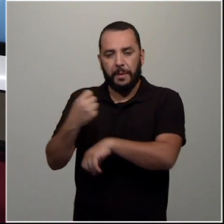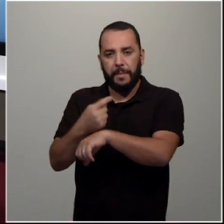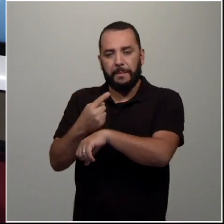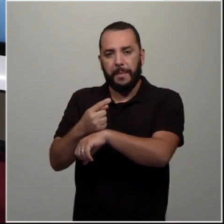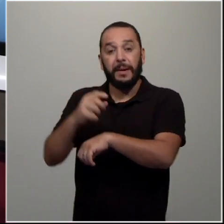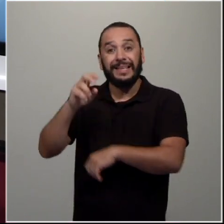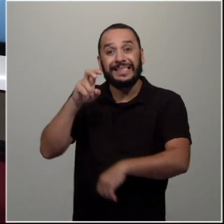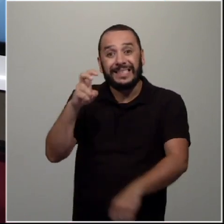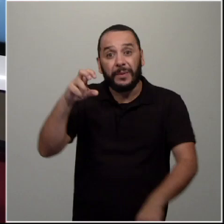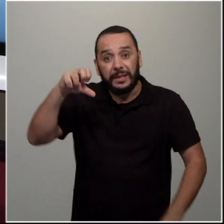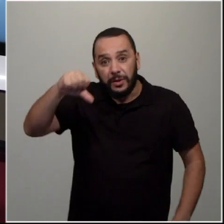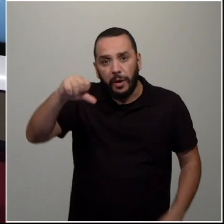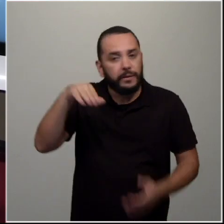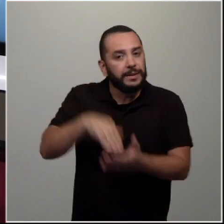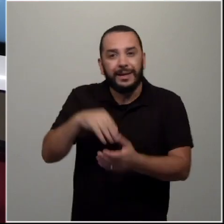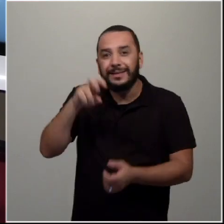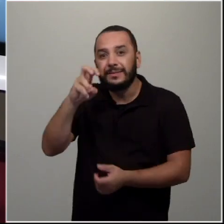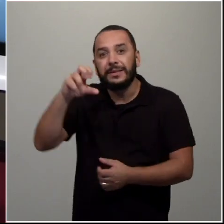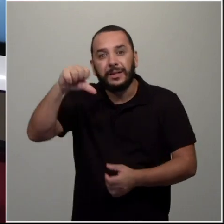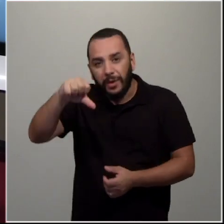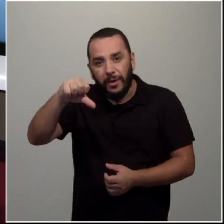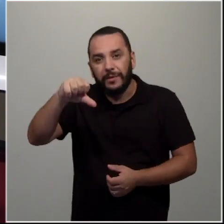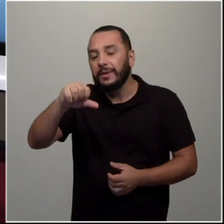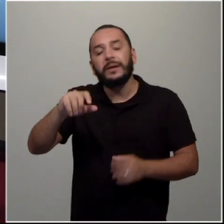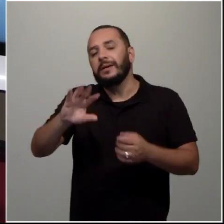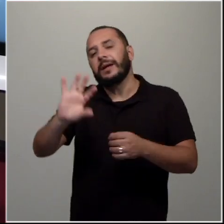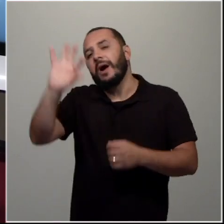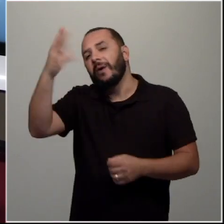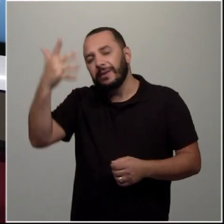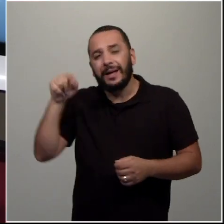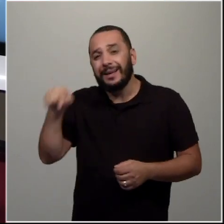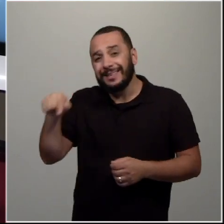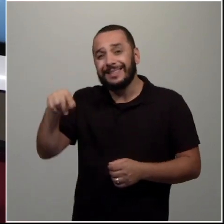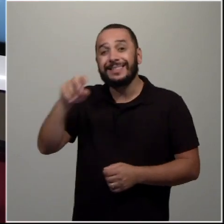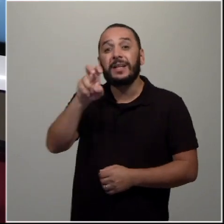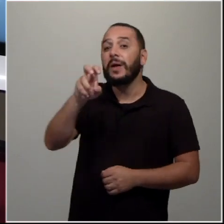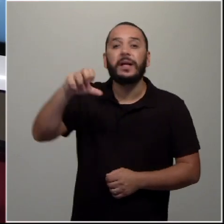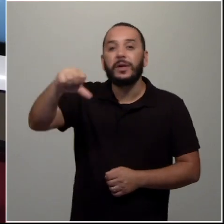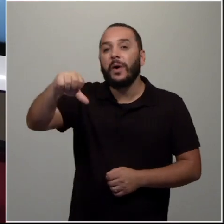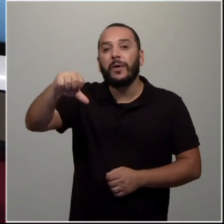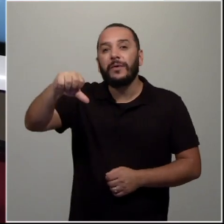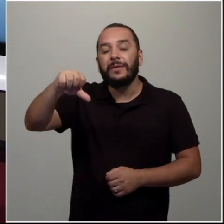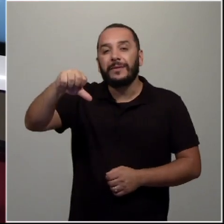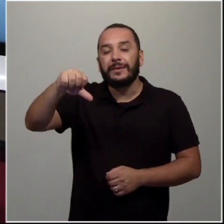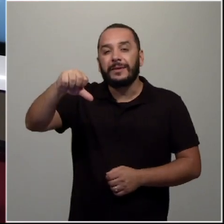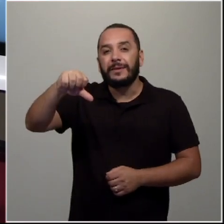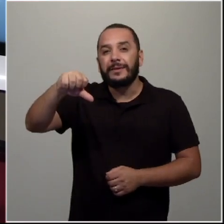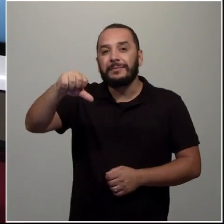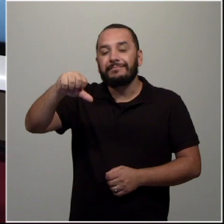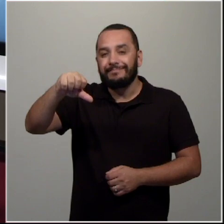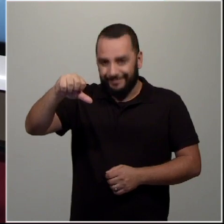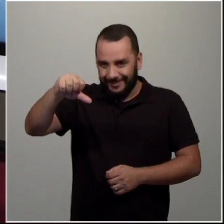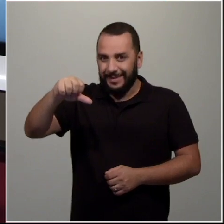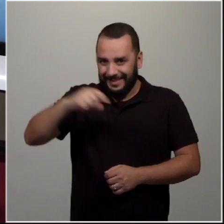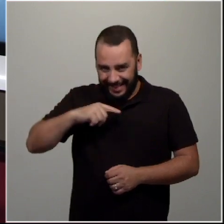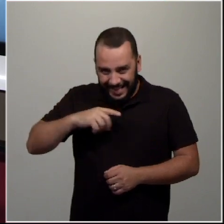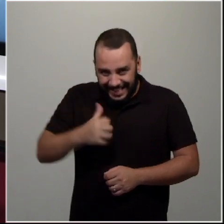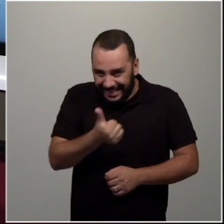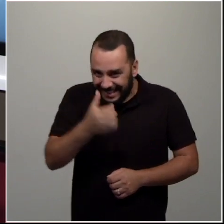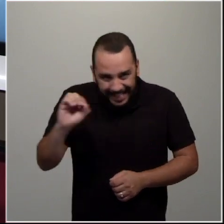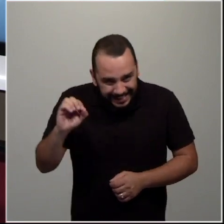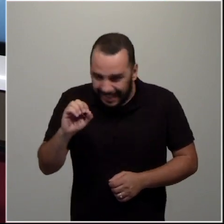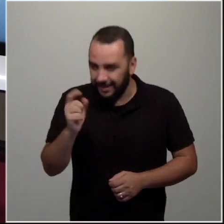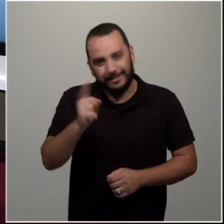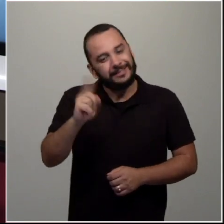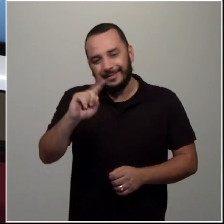nos 59 que acontece quando a gente chega nos 59 segundos a gente vai ter 60 segundos não